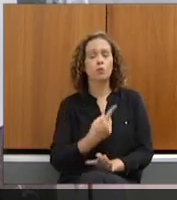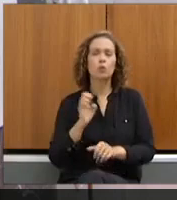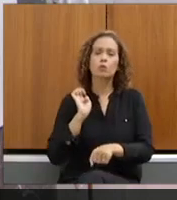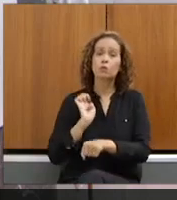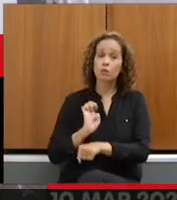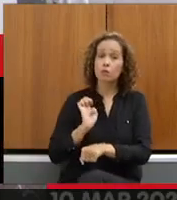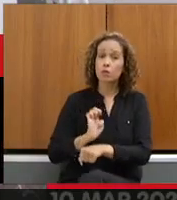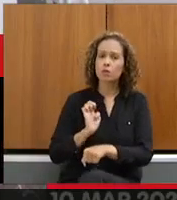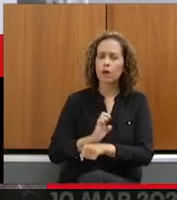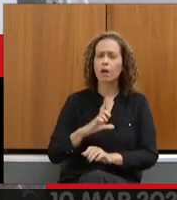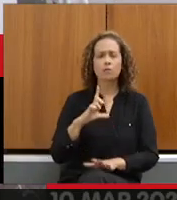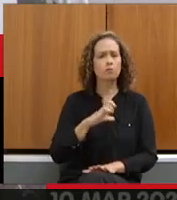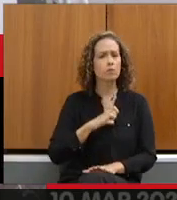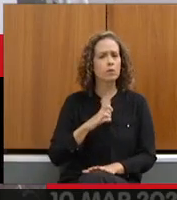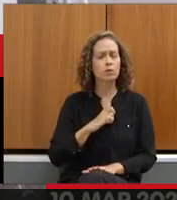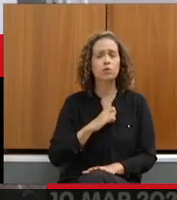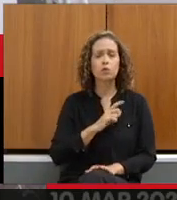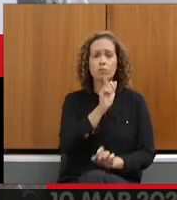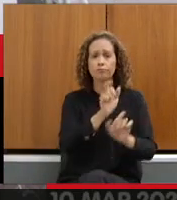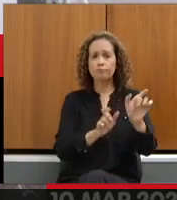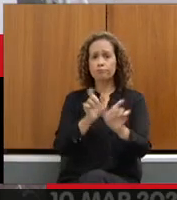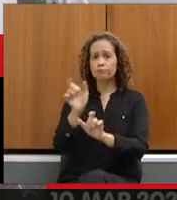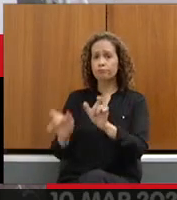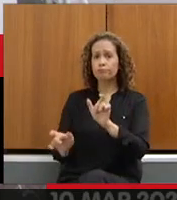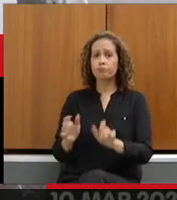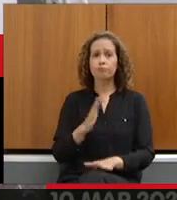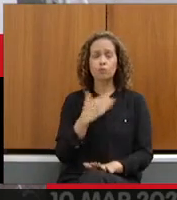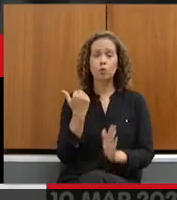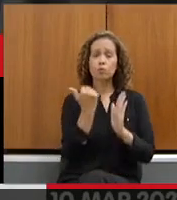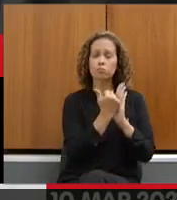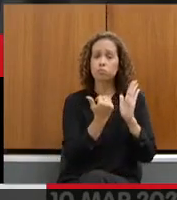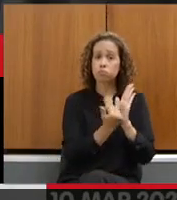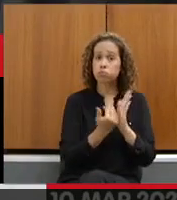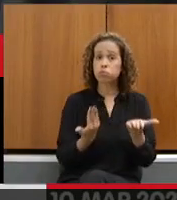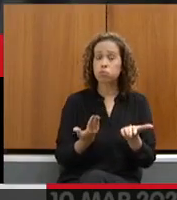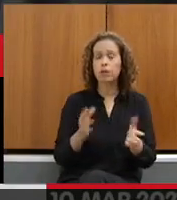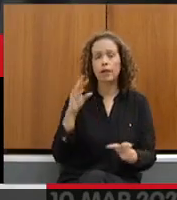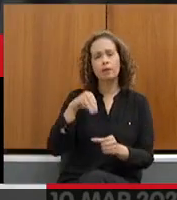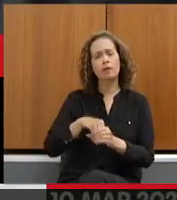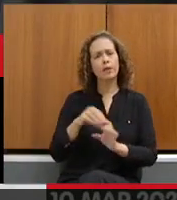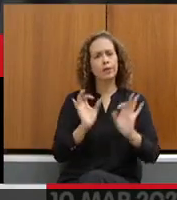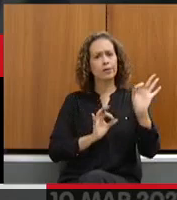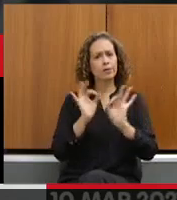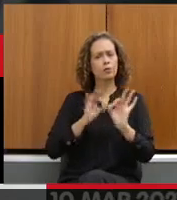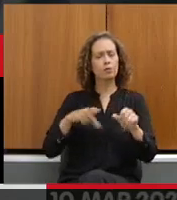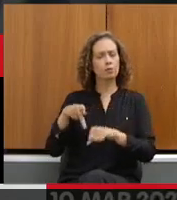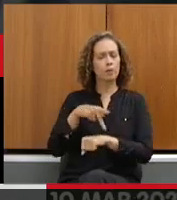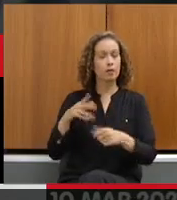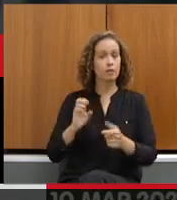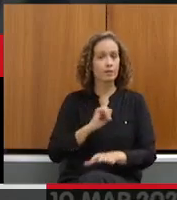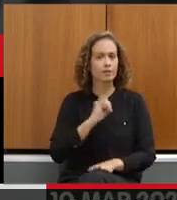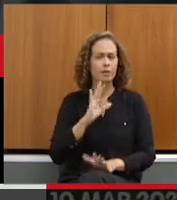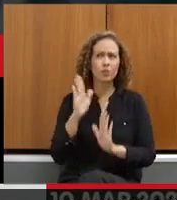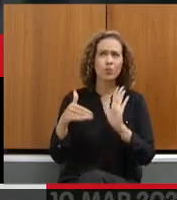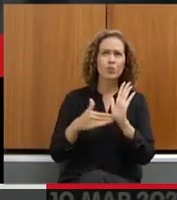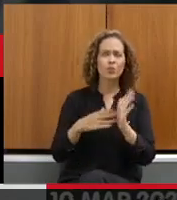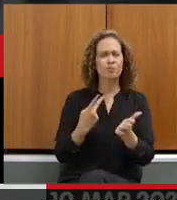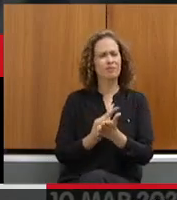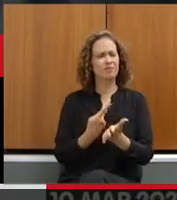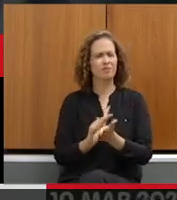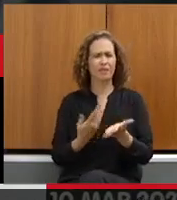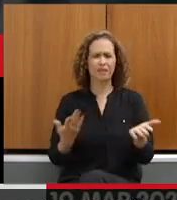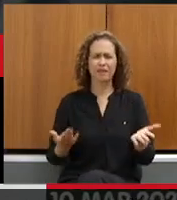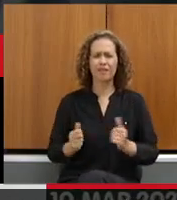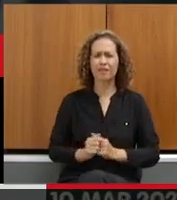que temos a menor mortalidade por 100 mil habitantes do país então assim se tudo deu errado é difícil a gente pensar é